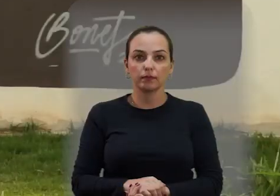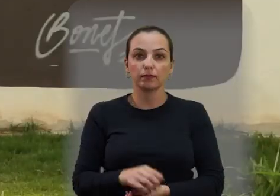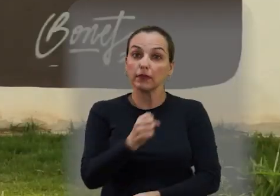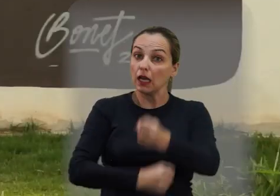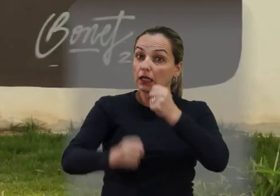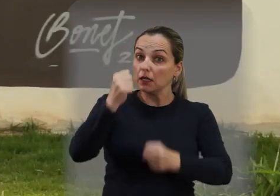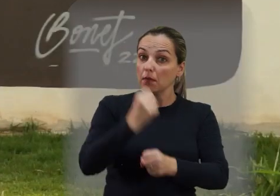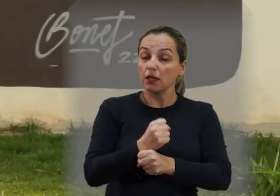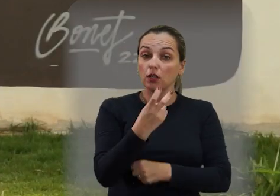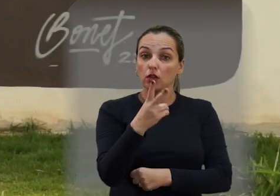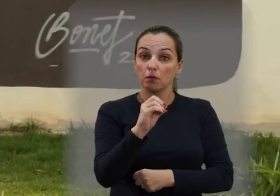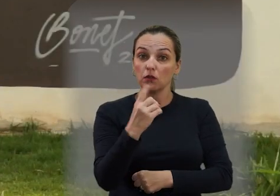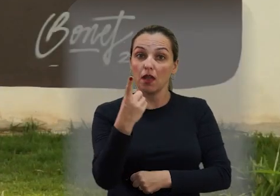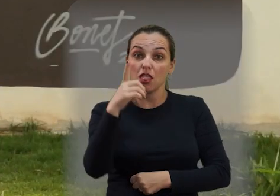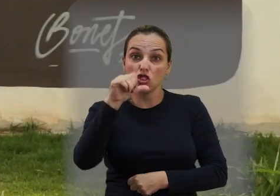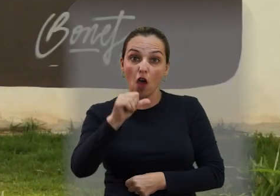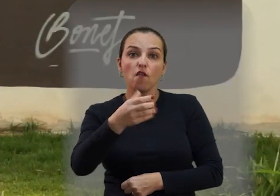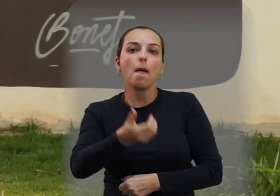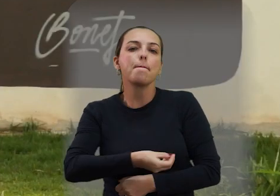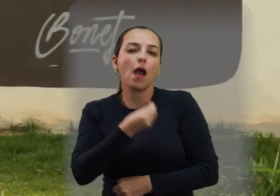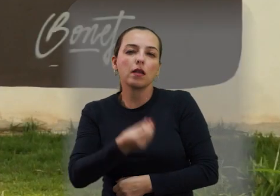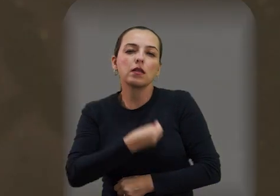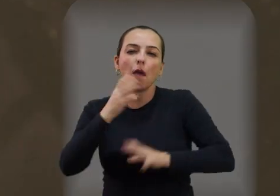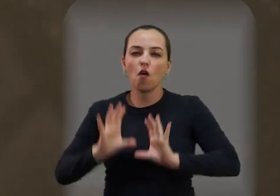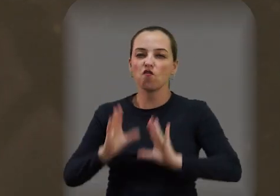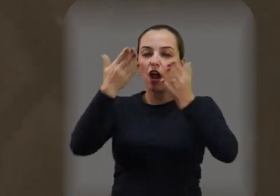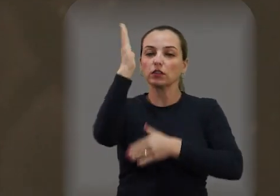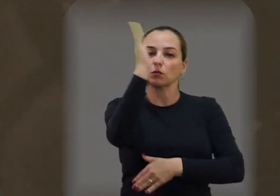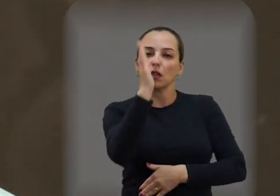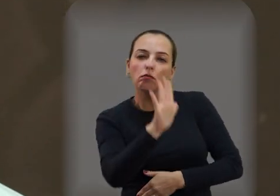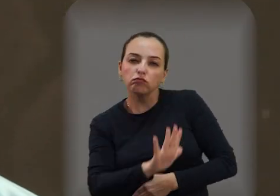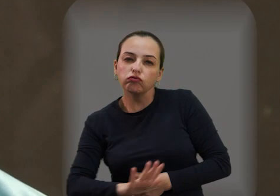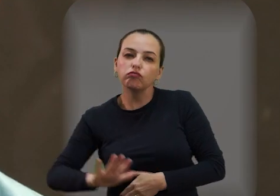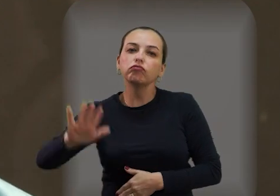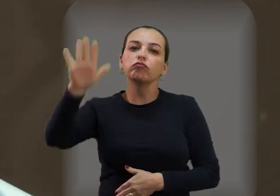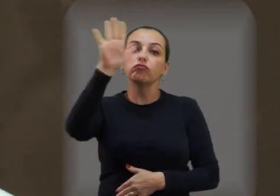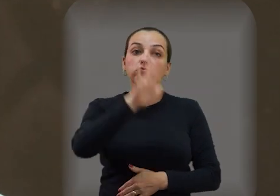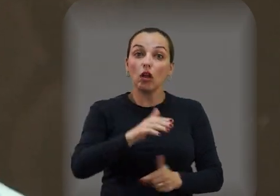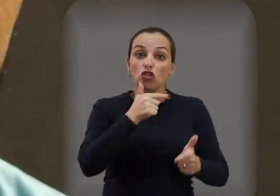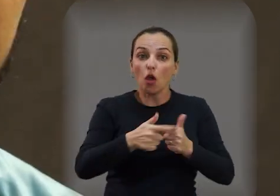A gente participou, acho que foi em 2019, do Encontro Nacional de